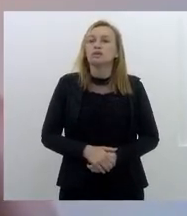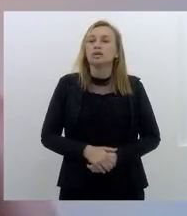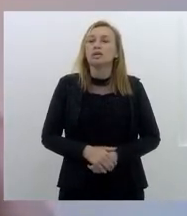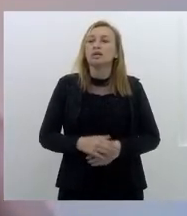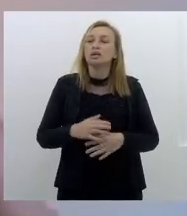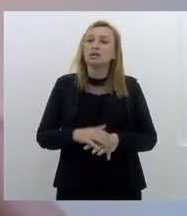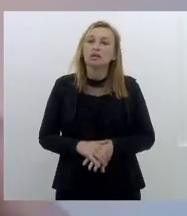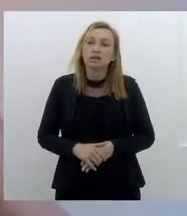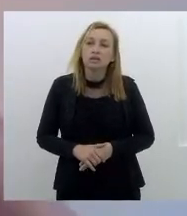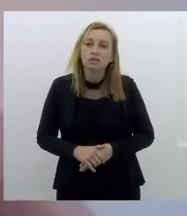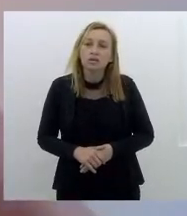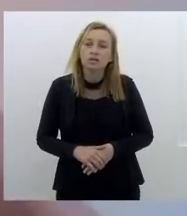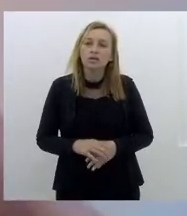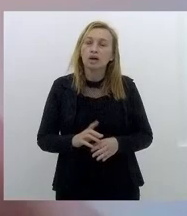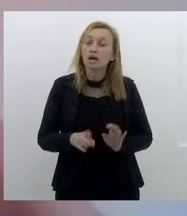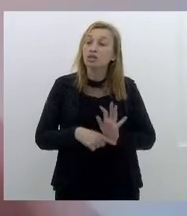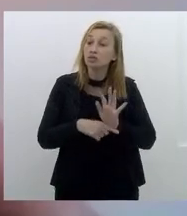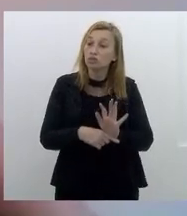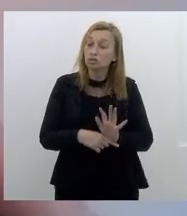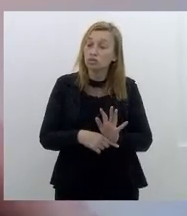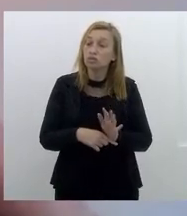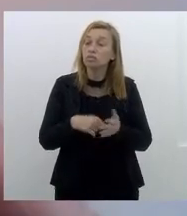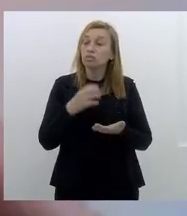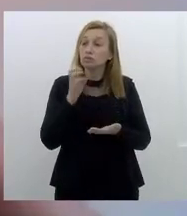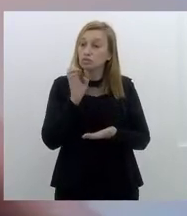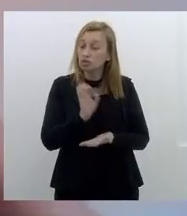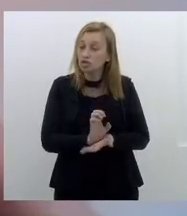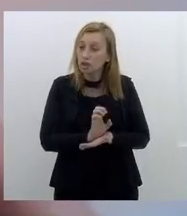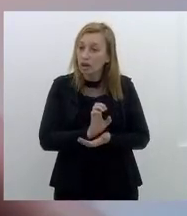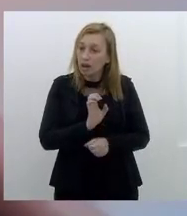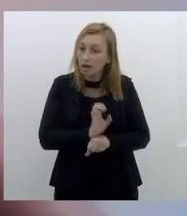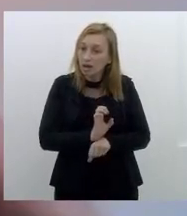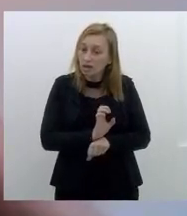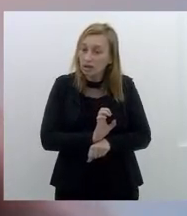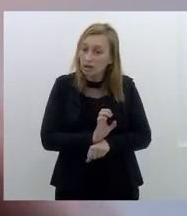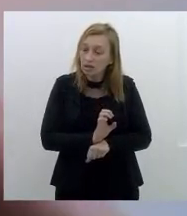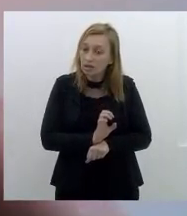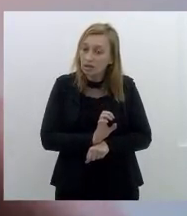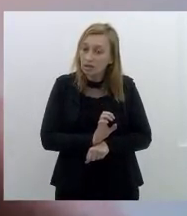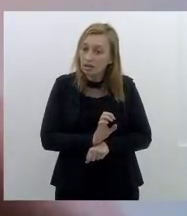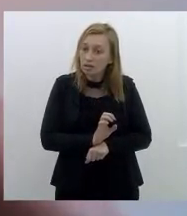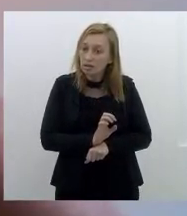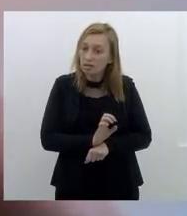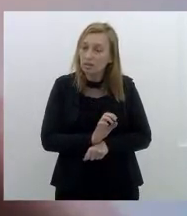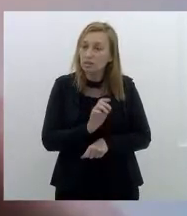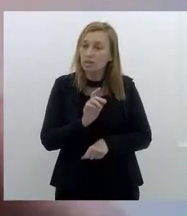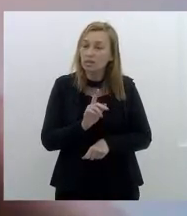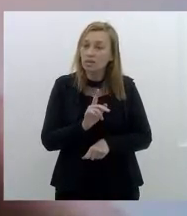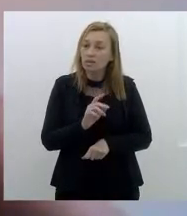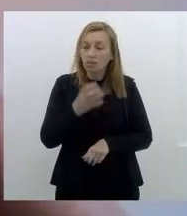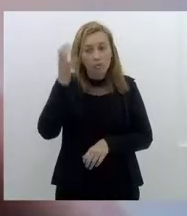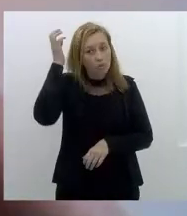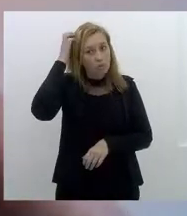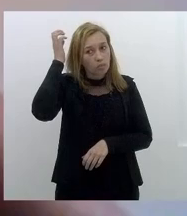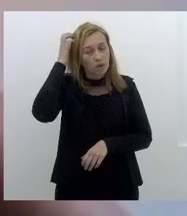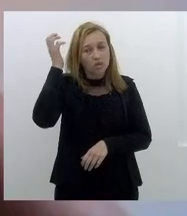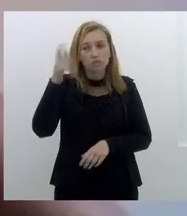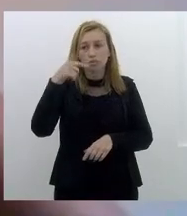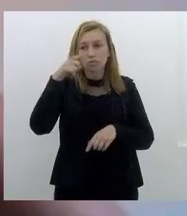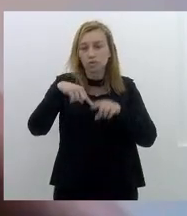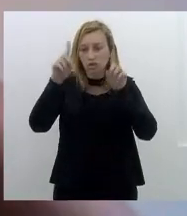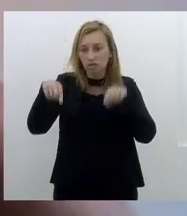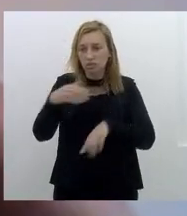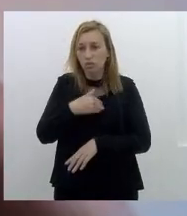capacidade de recuperação o estado trás e tosa penalizante o servidor público